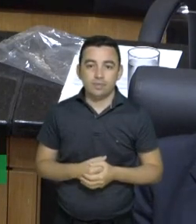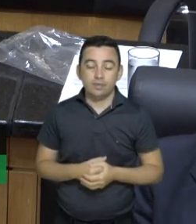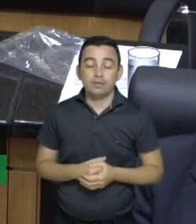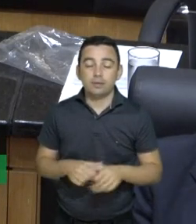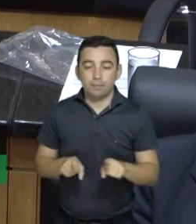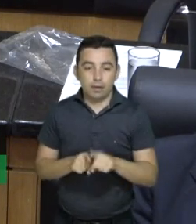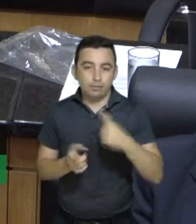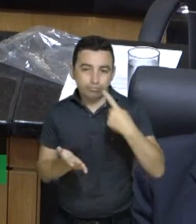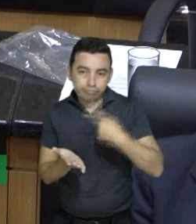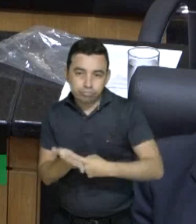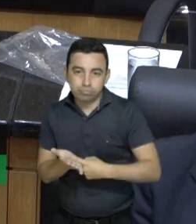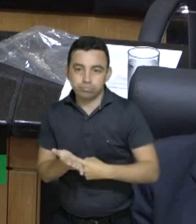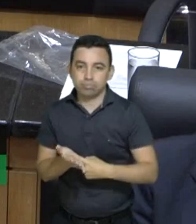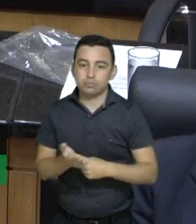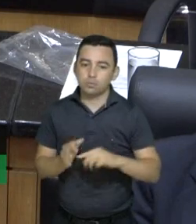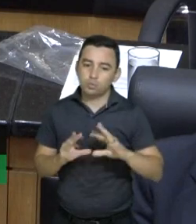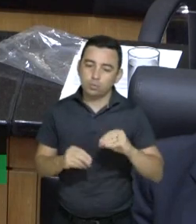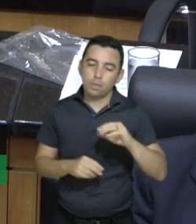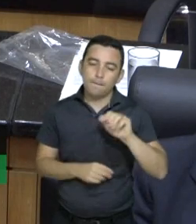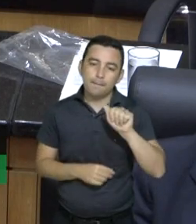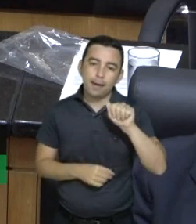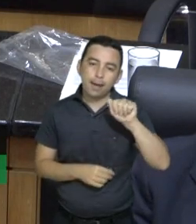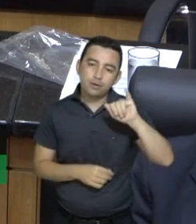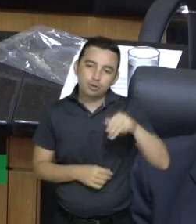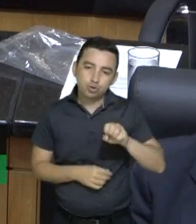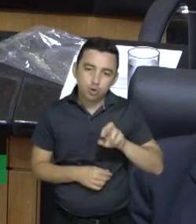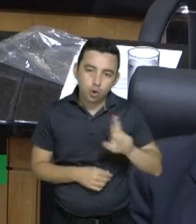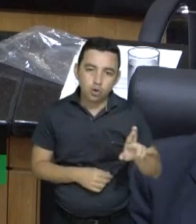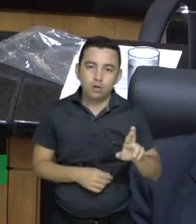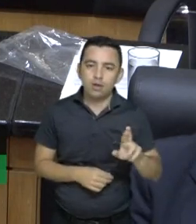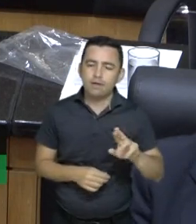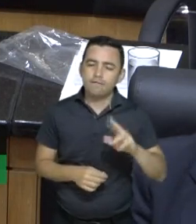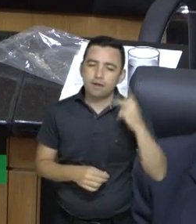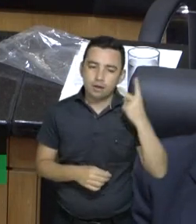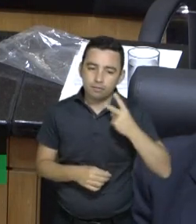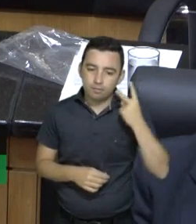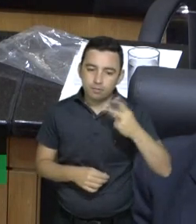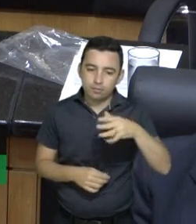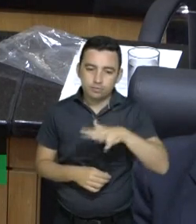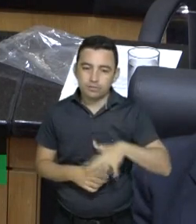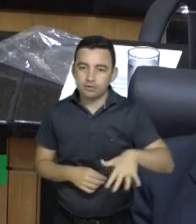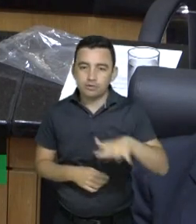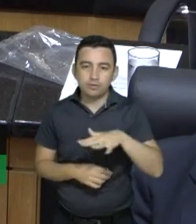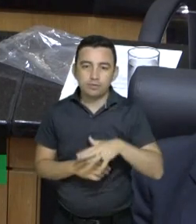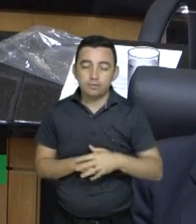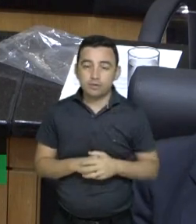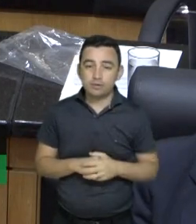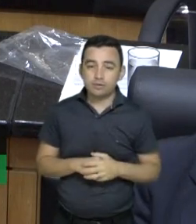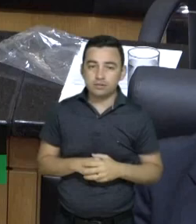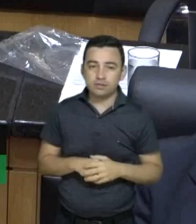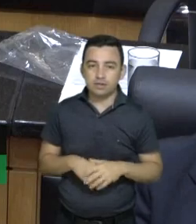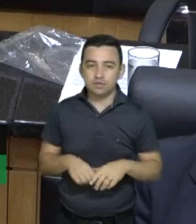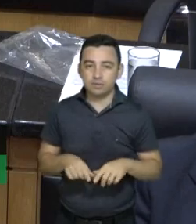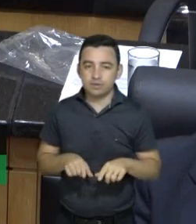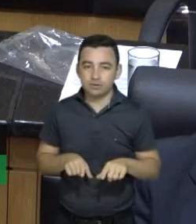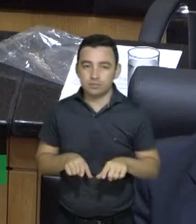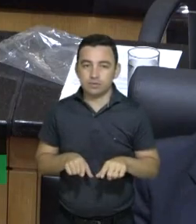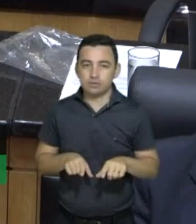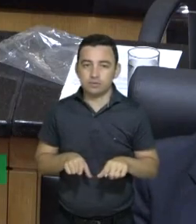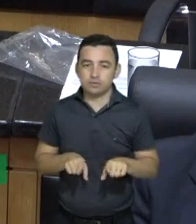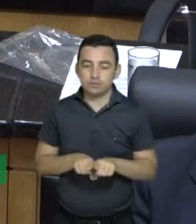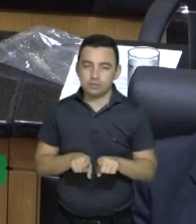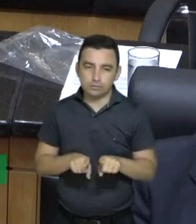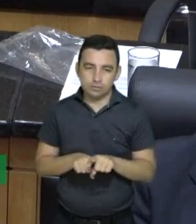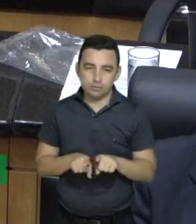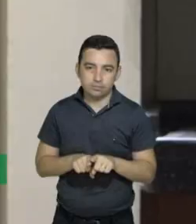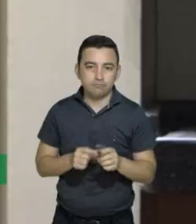população portanto aos nossos vereadores Solema e o Leandro lá de Major Vieira Obrigado Presidente